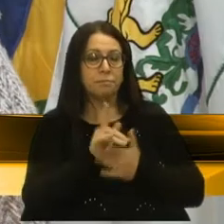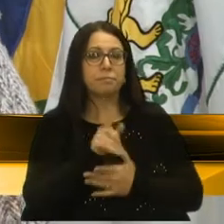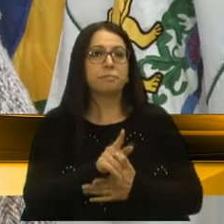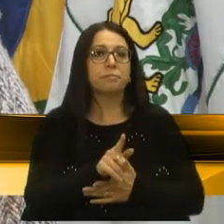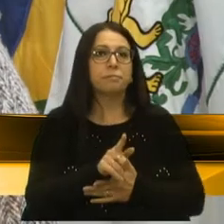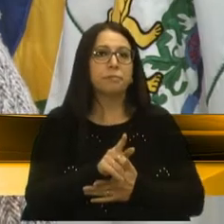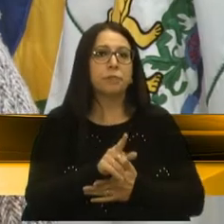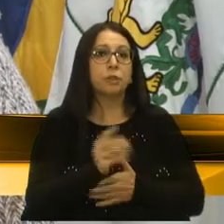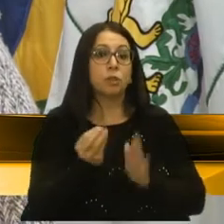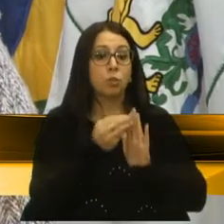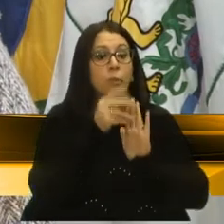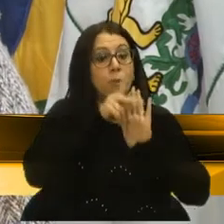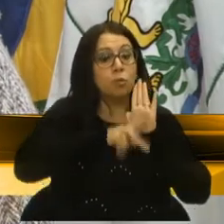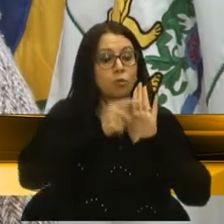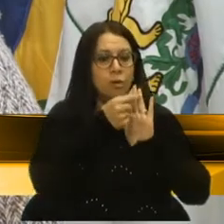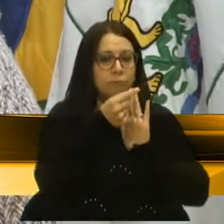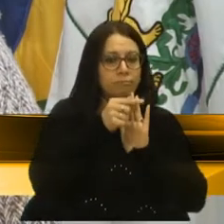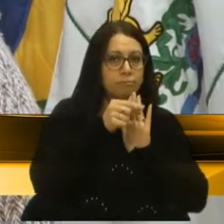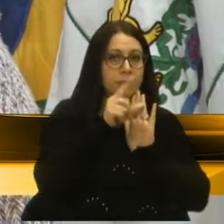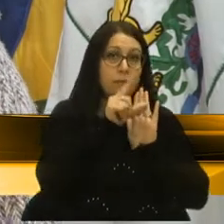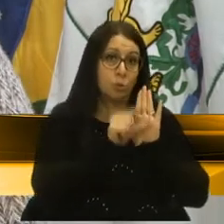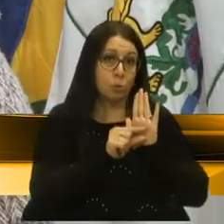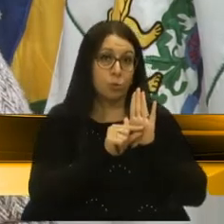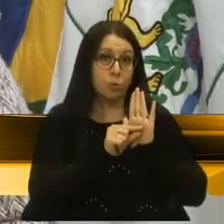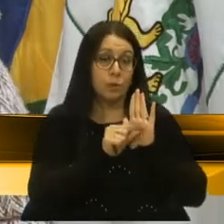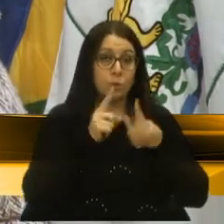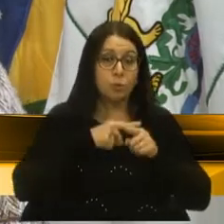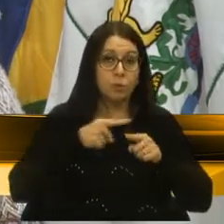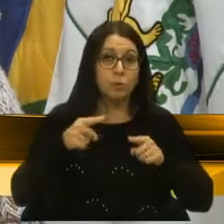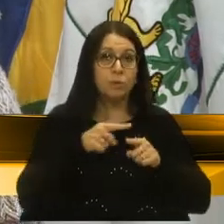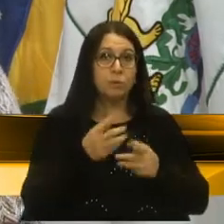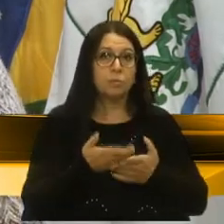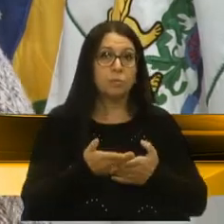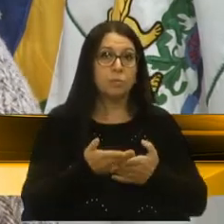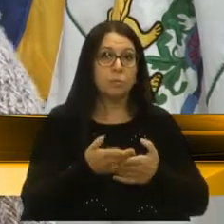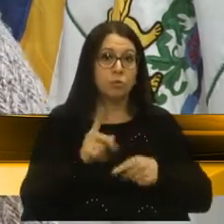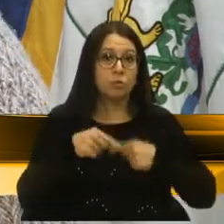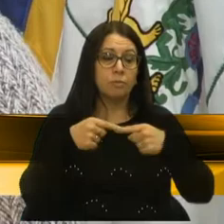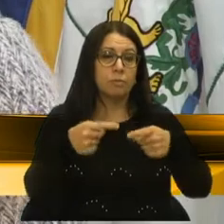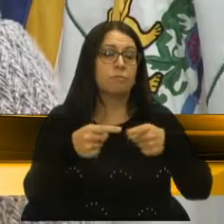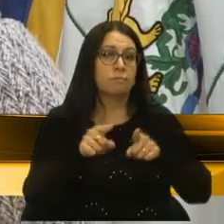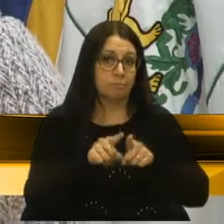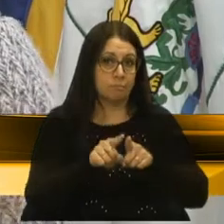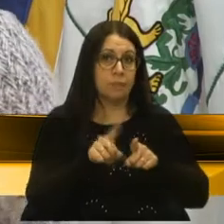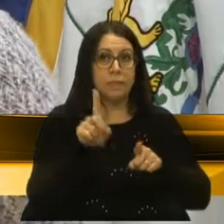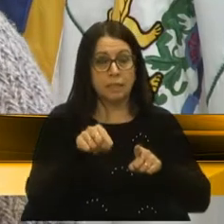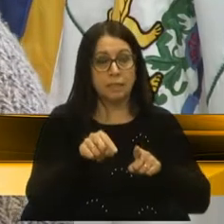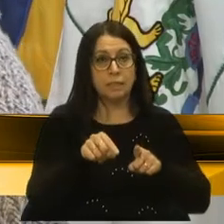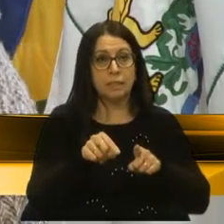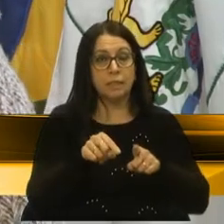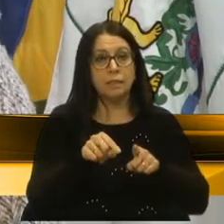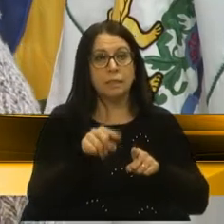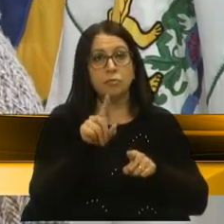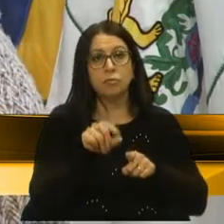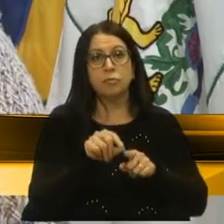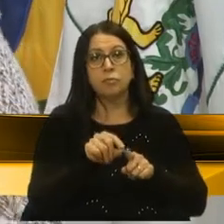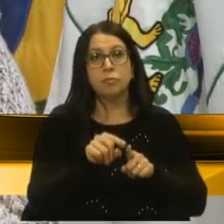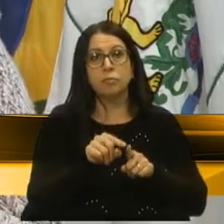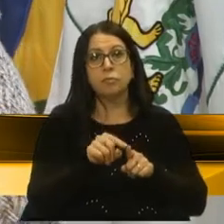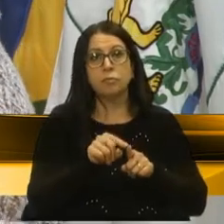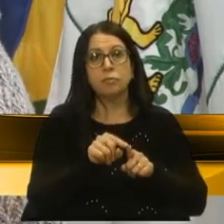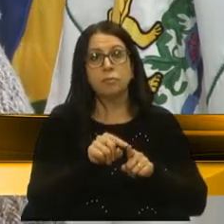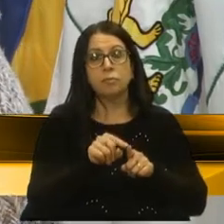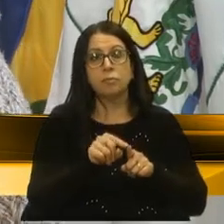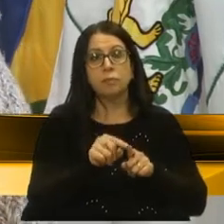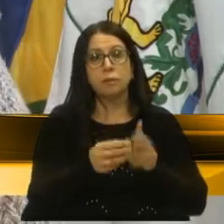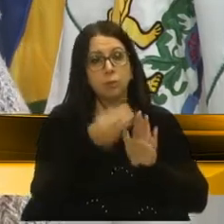no projeto, reduzindo o período de prorrogação, que é o termo que veio no